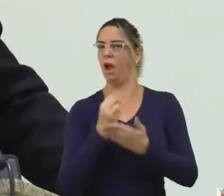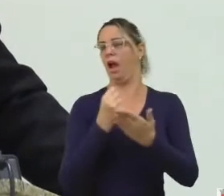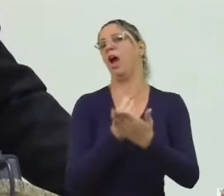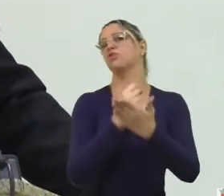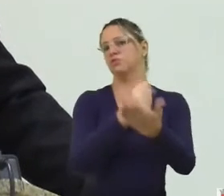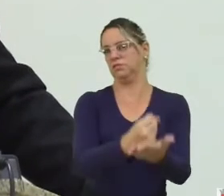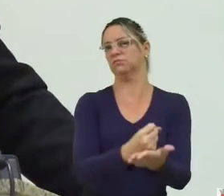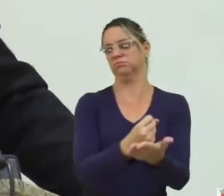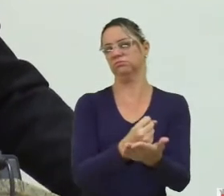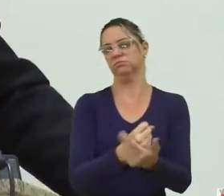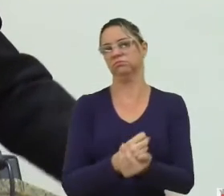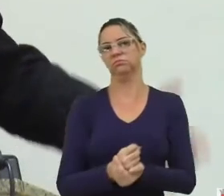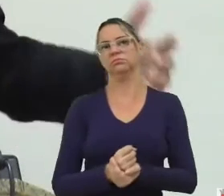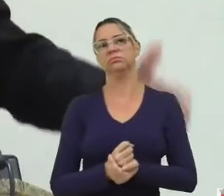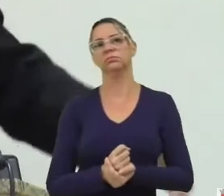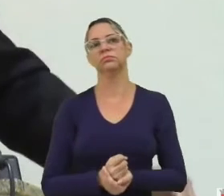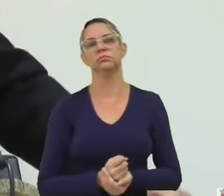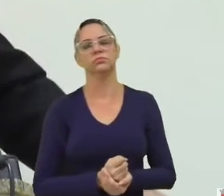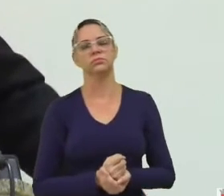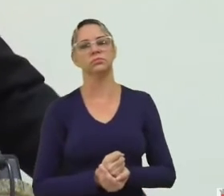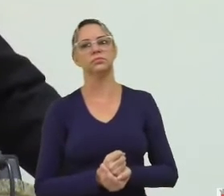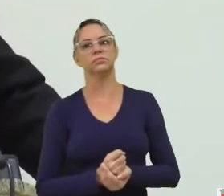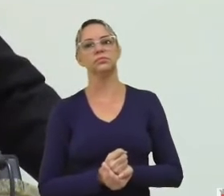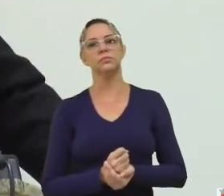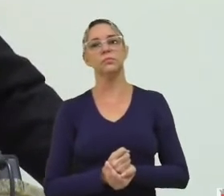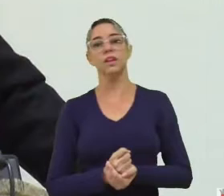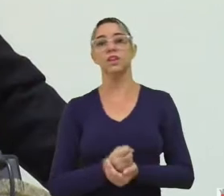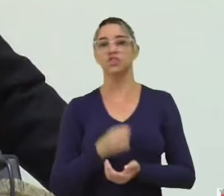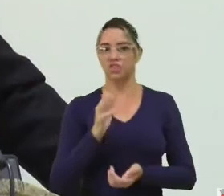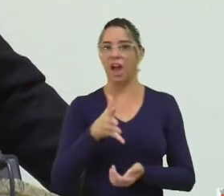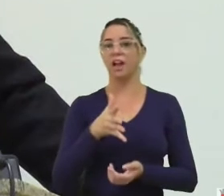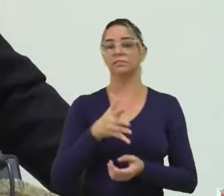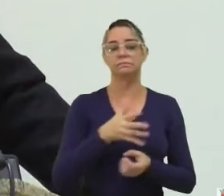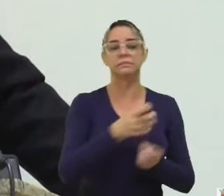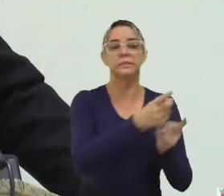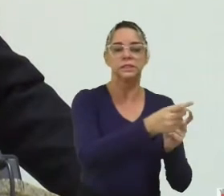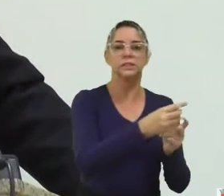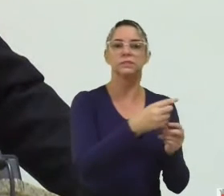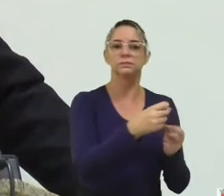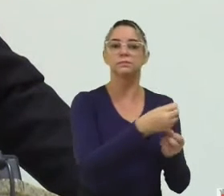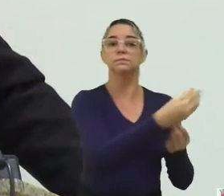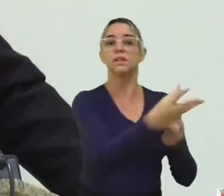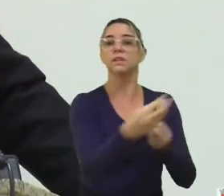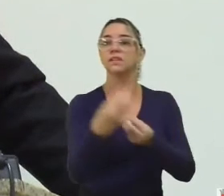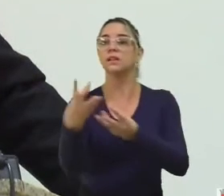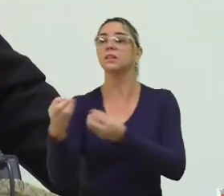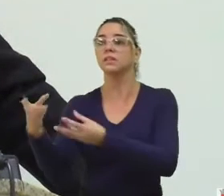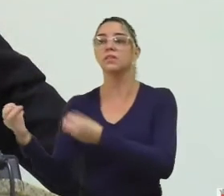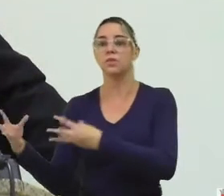Então veja a possibilidade, como já teve essa distribuição dos padrões